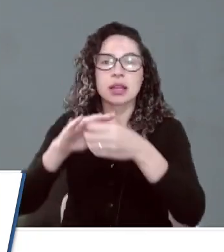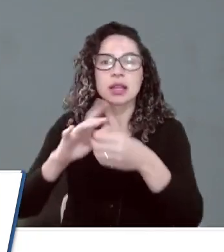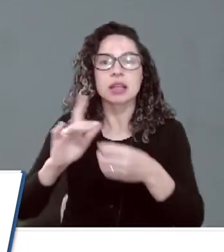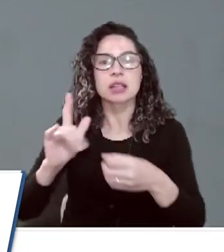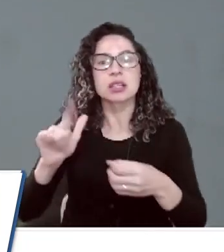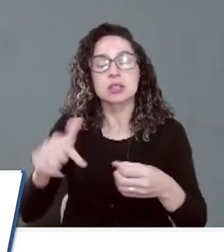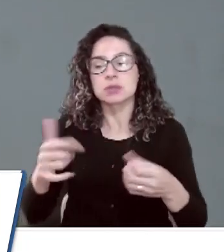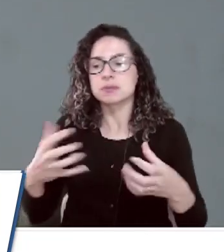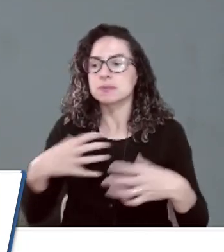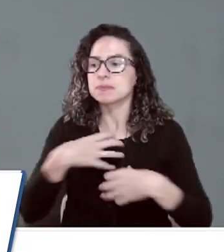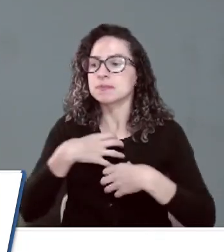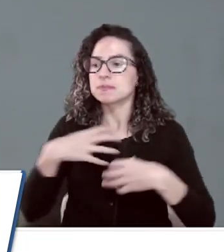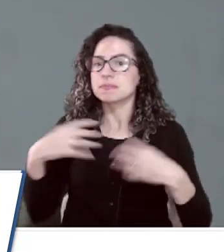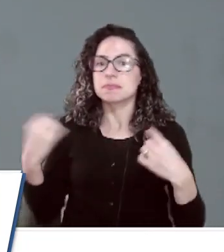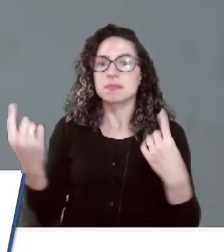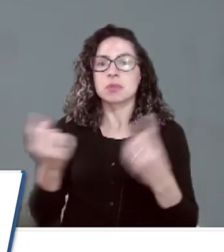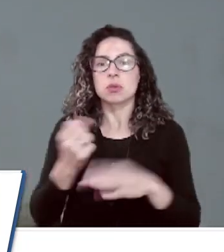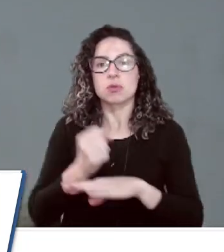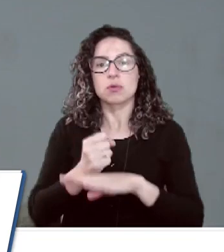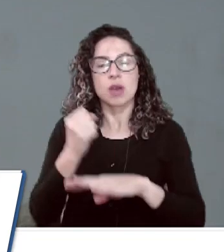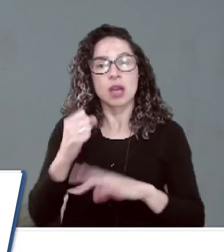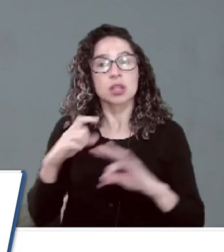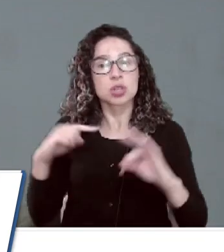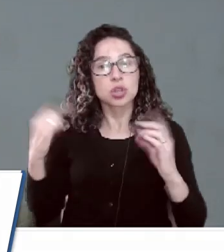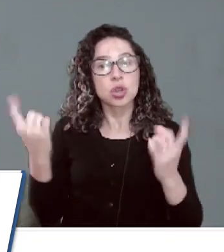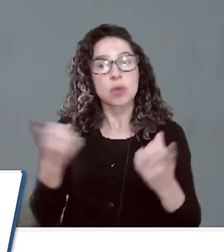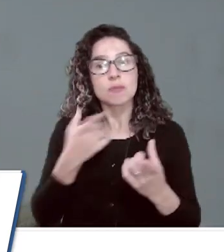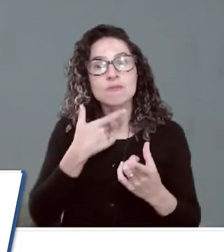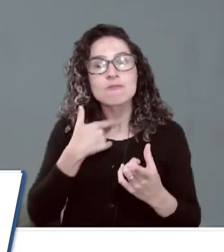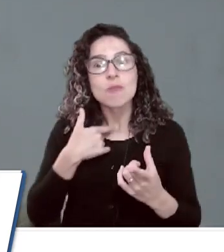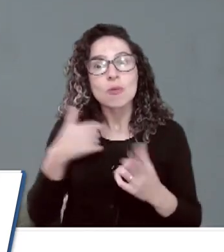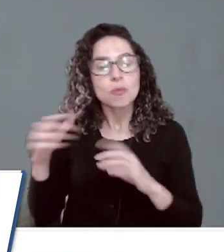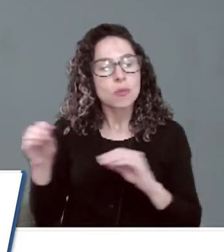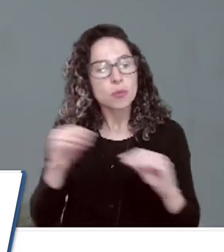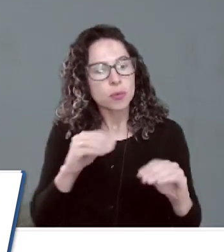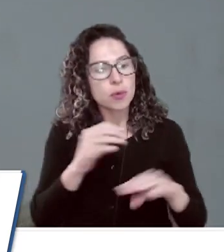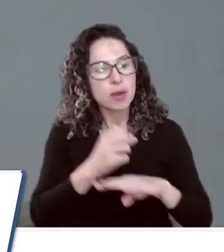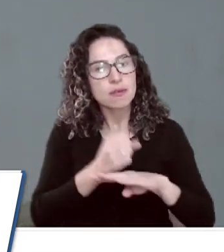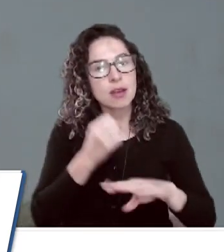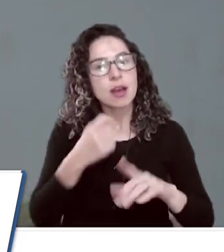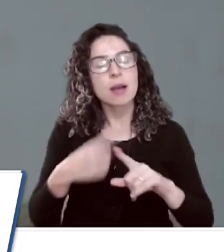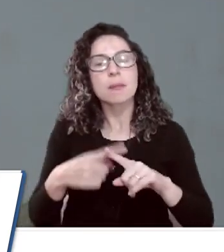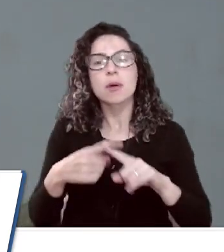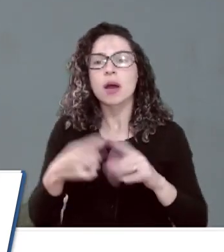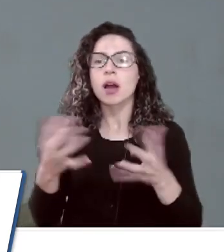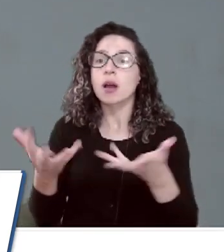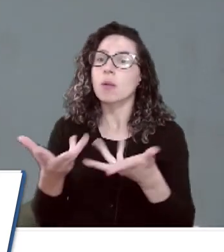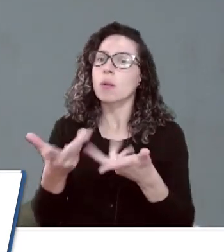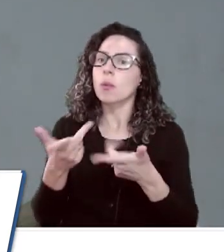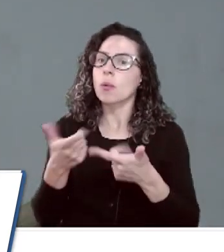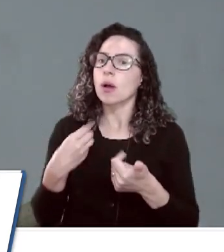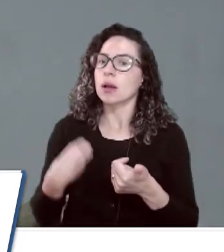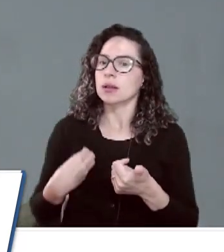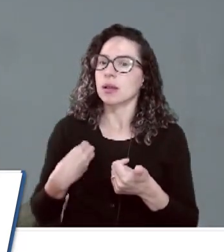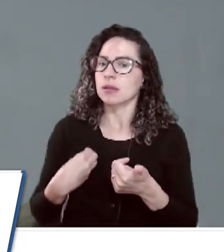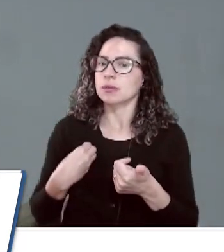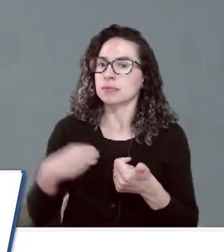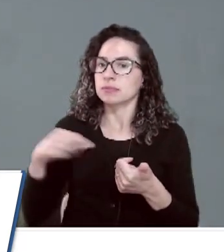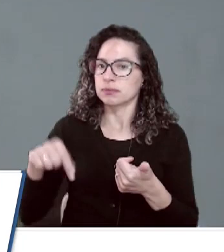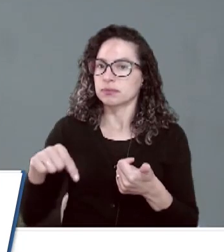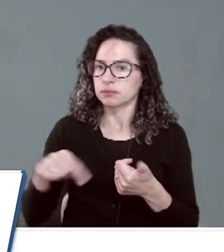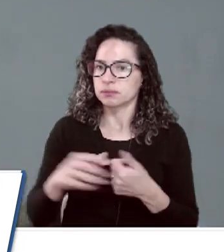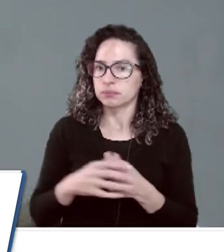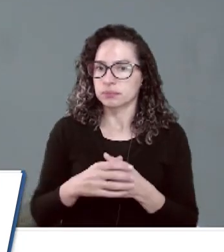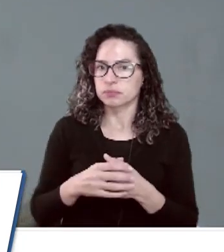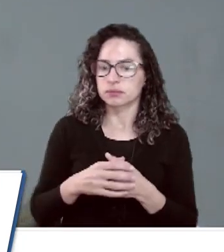Franca, hoje todo mundo tem vontade de morar em Franca, pela qualidade de vida que nós temos em Franca, né?